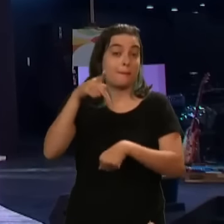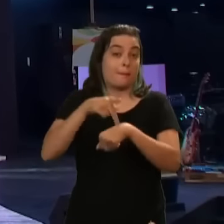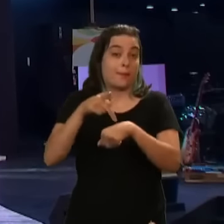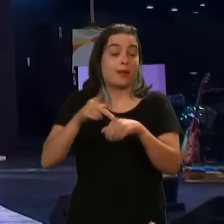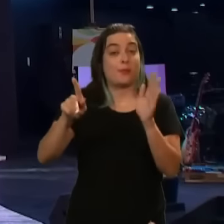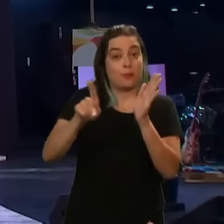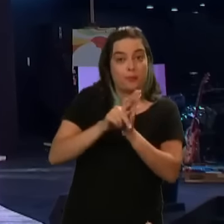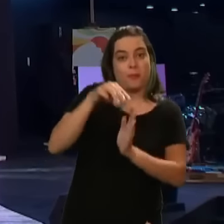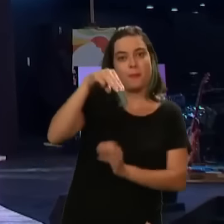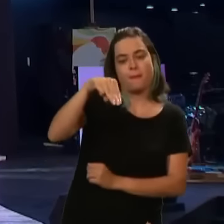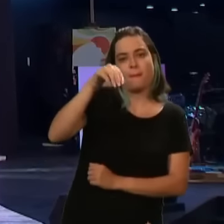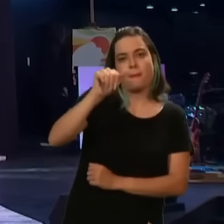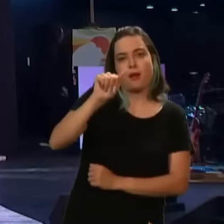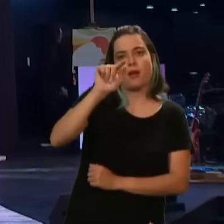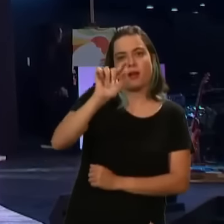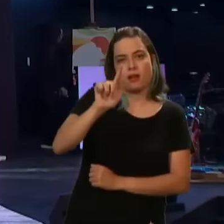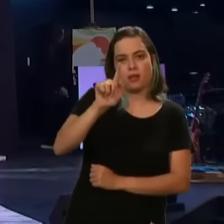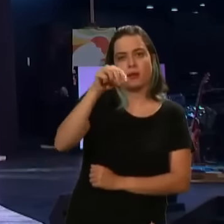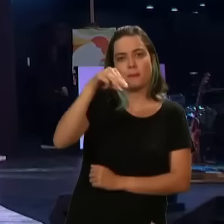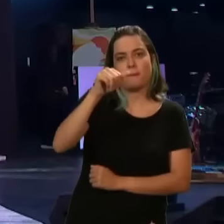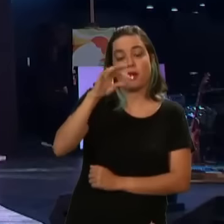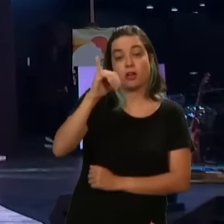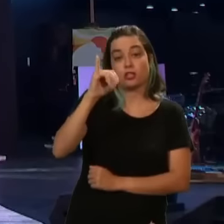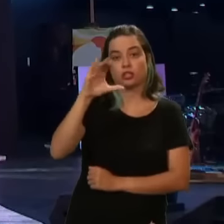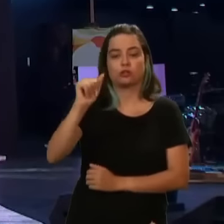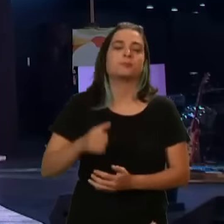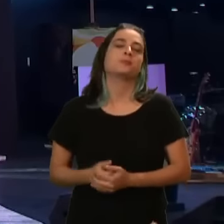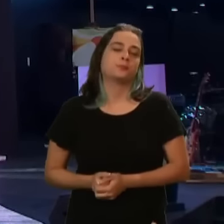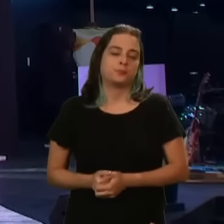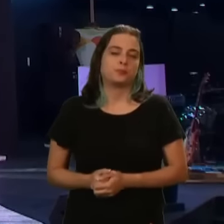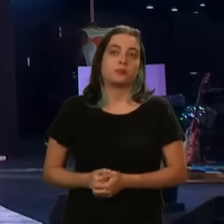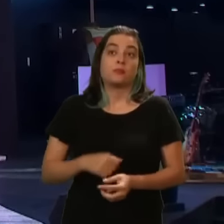magmática. Já o outro tipo de